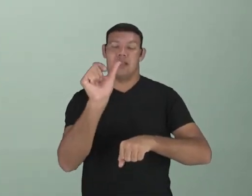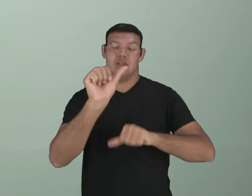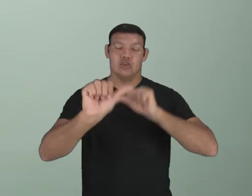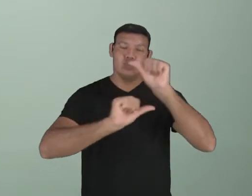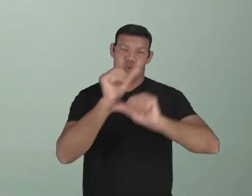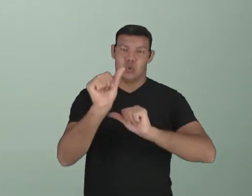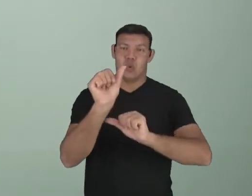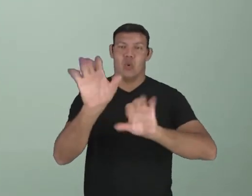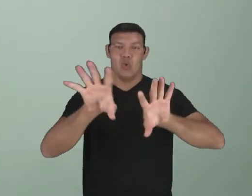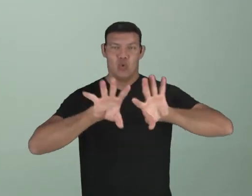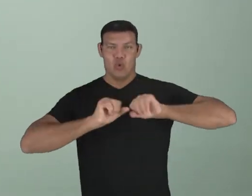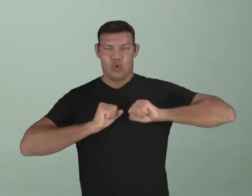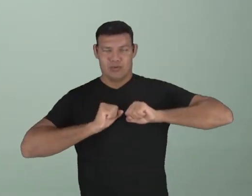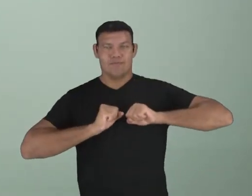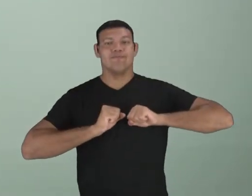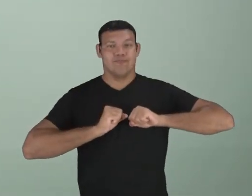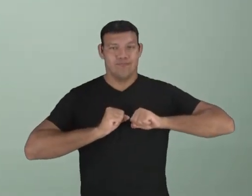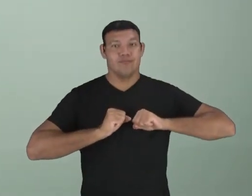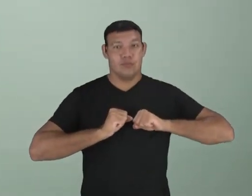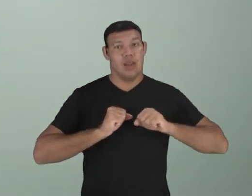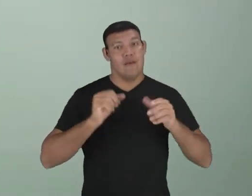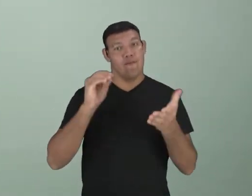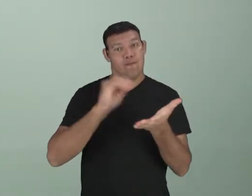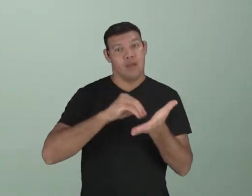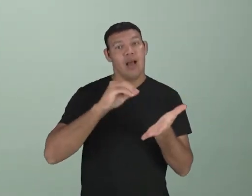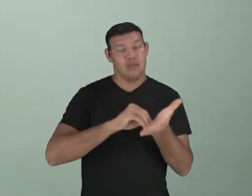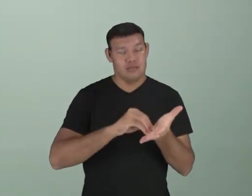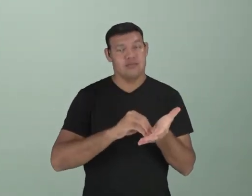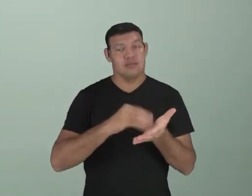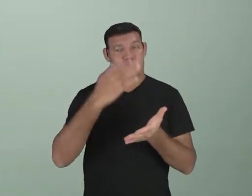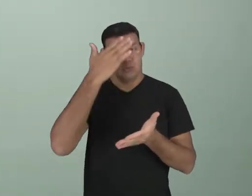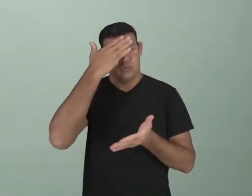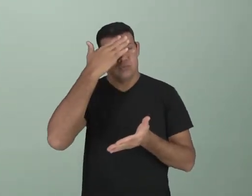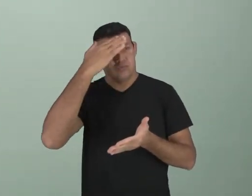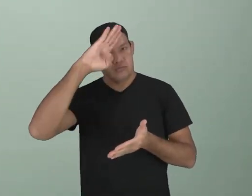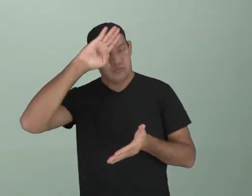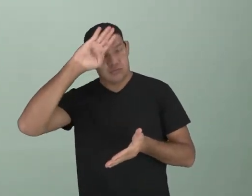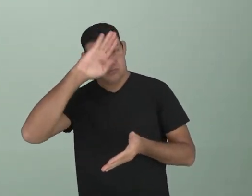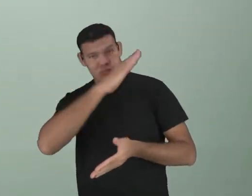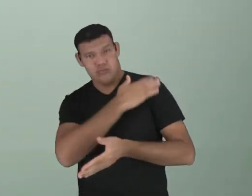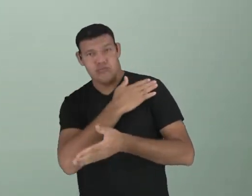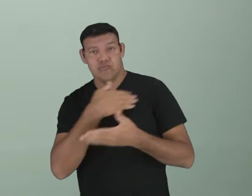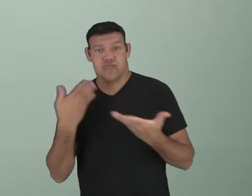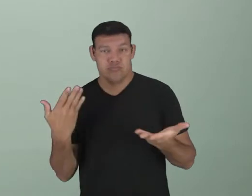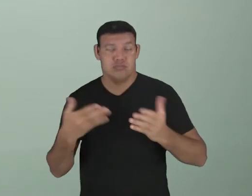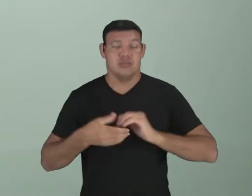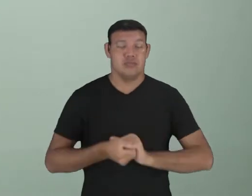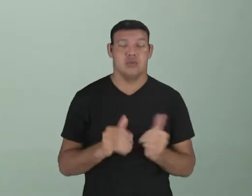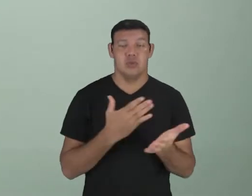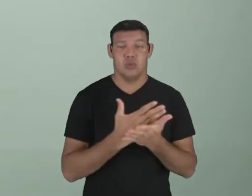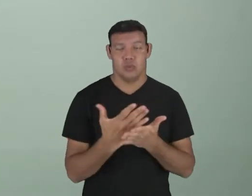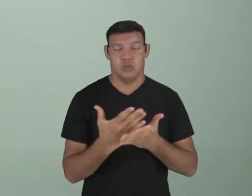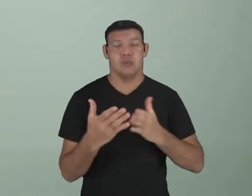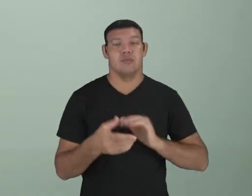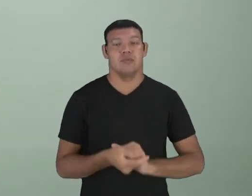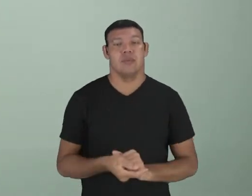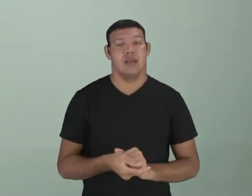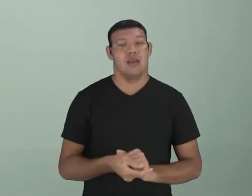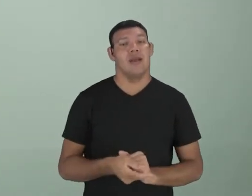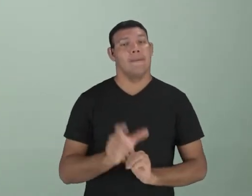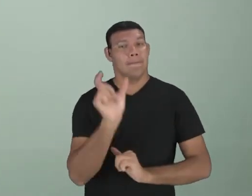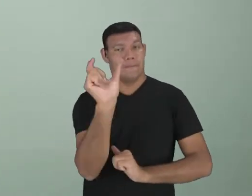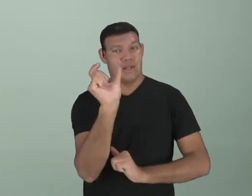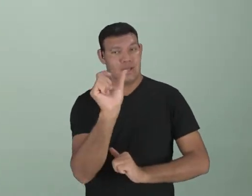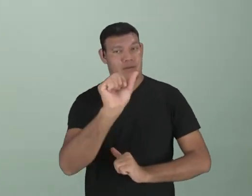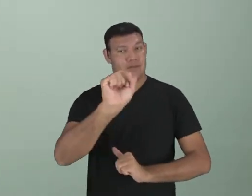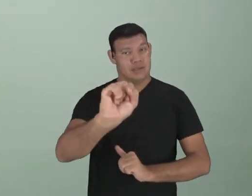sexualmente transmissível, pela ausência, em alguns casos, de sintomas nas fases iniciais, tá bom? Então, a nova sigla hoje